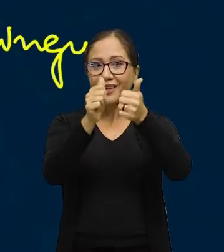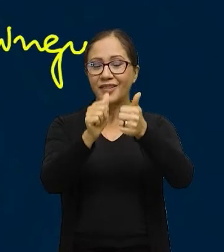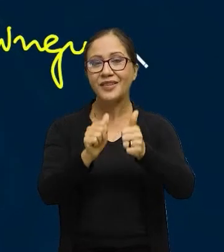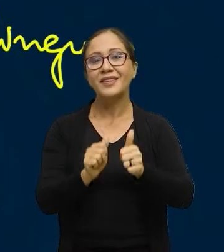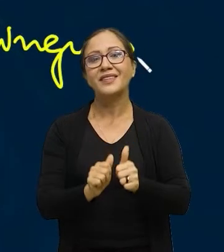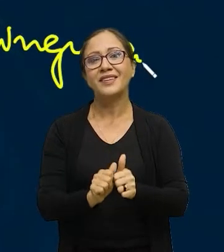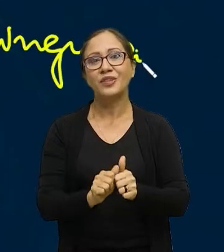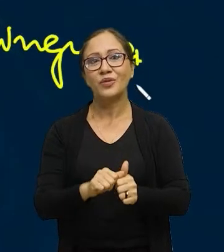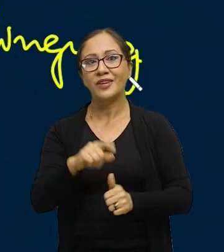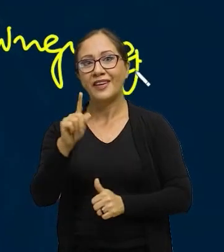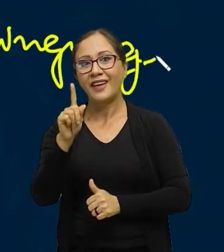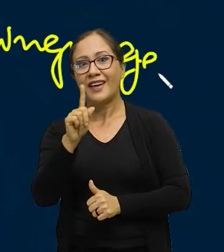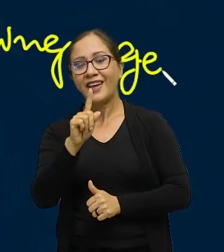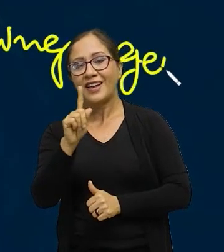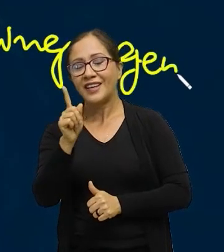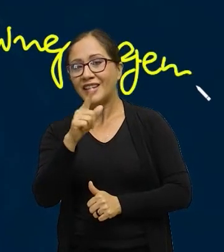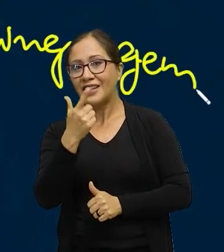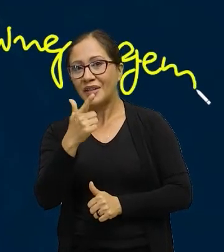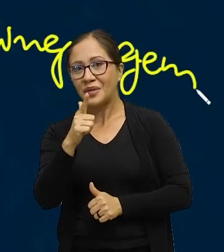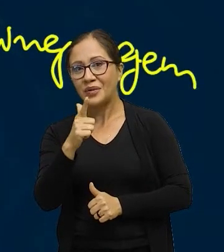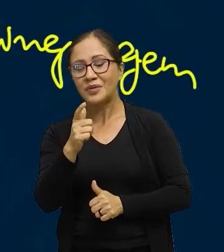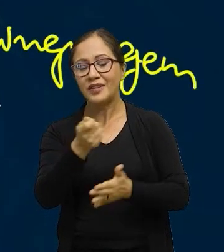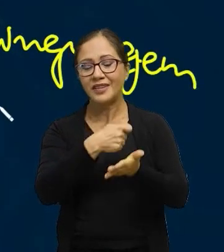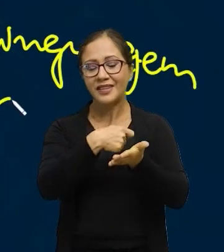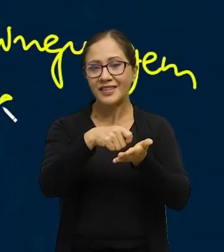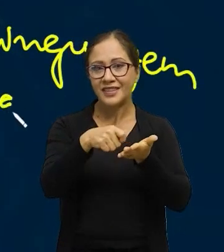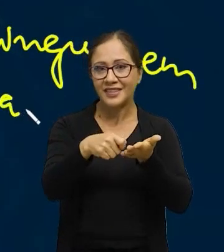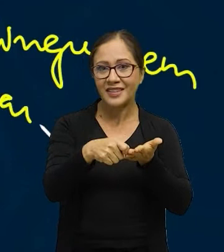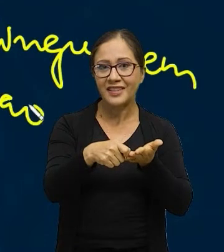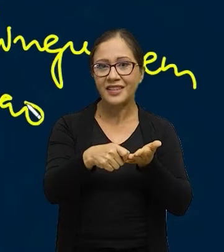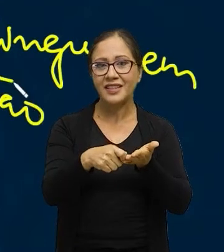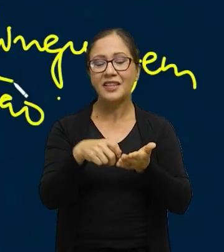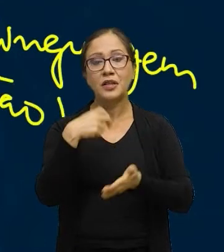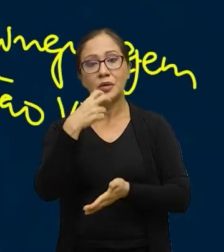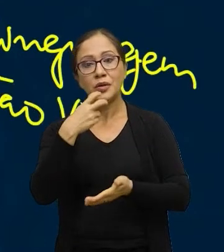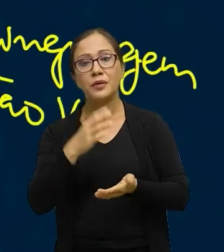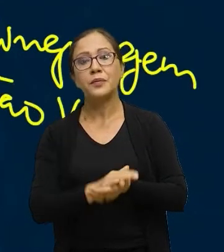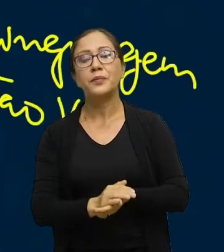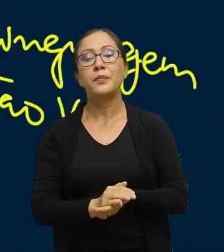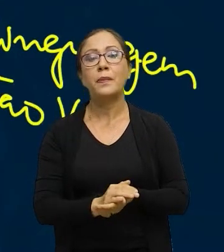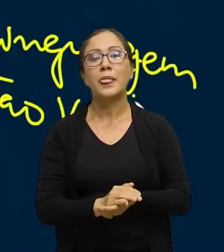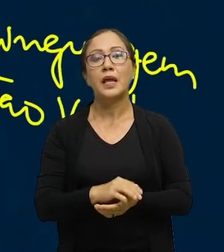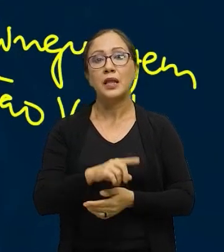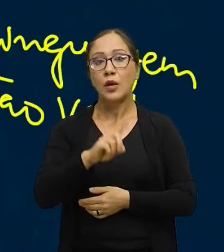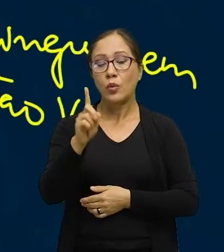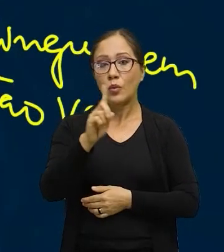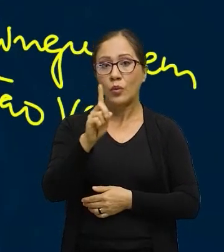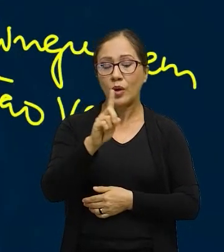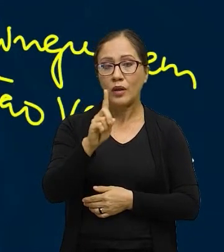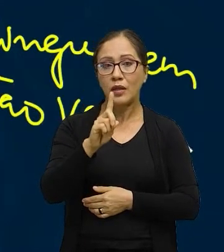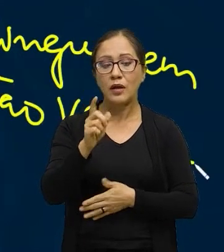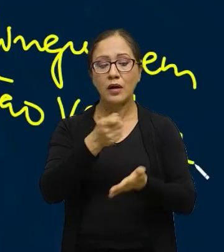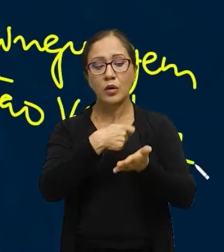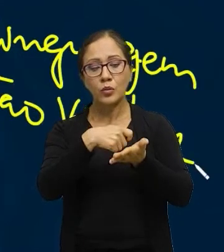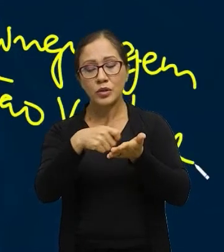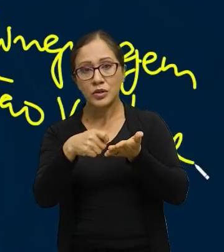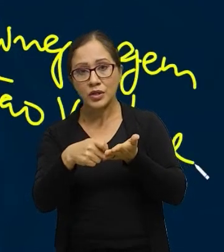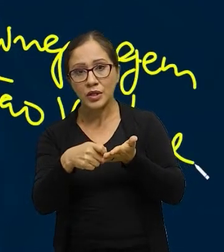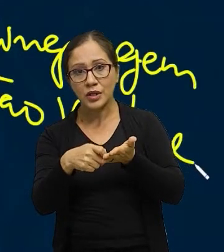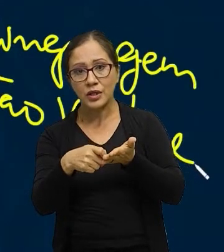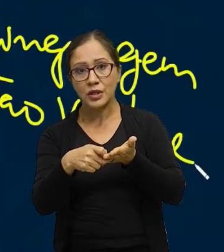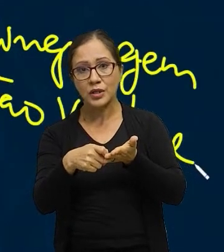verbal. Geralmente, as duas linguagens, linguagem não verbal, essas